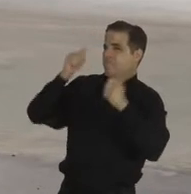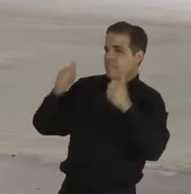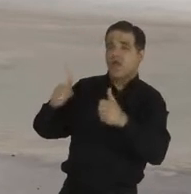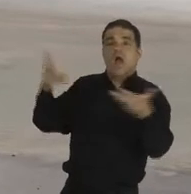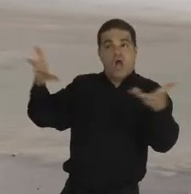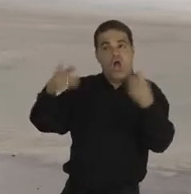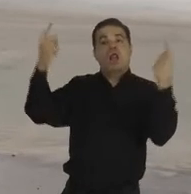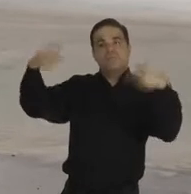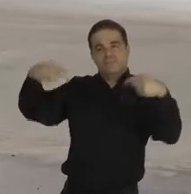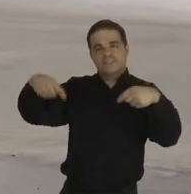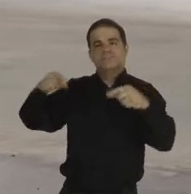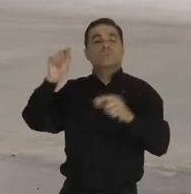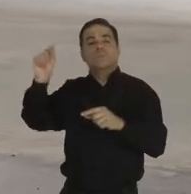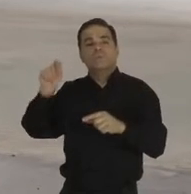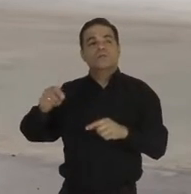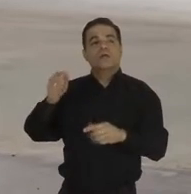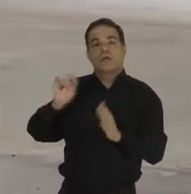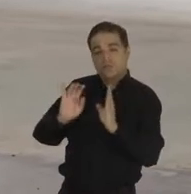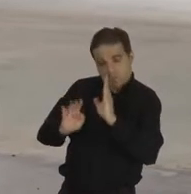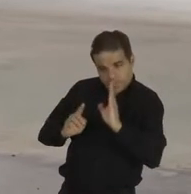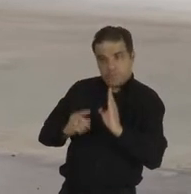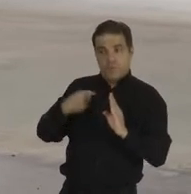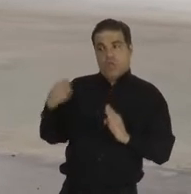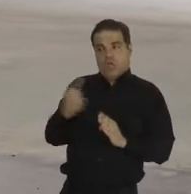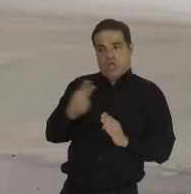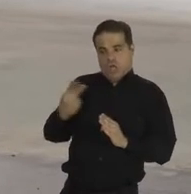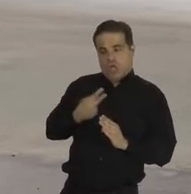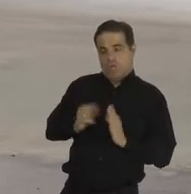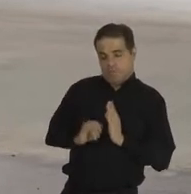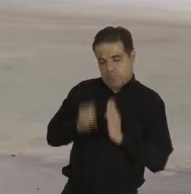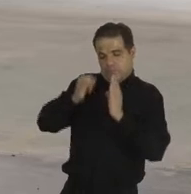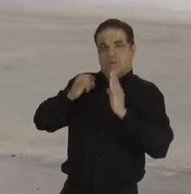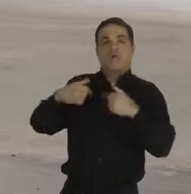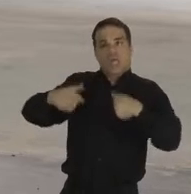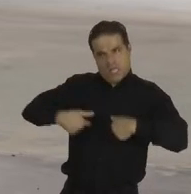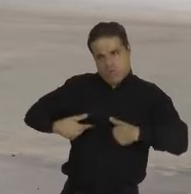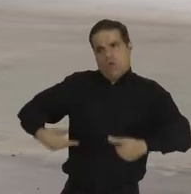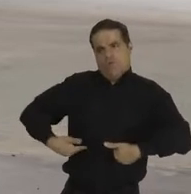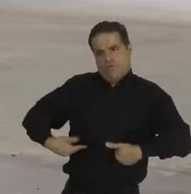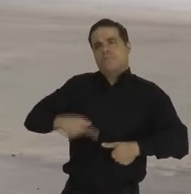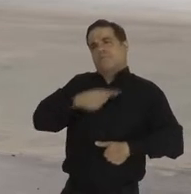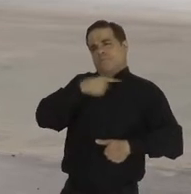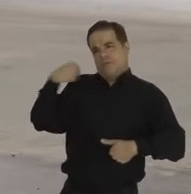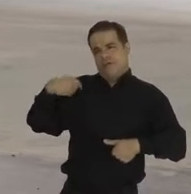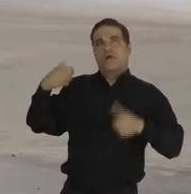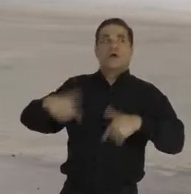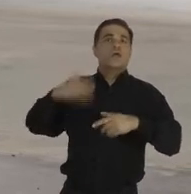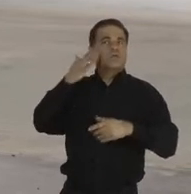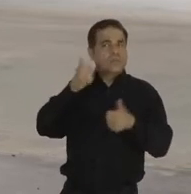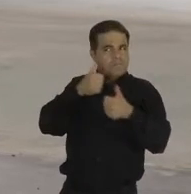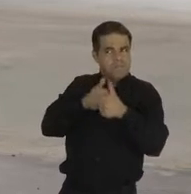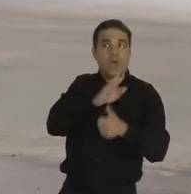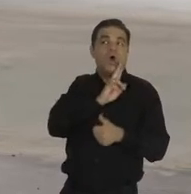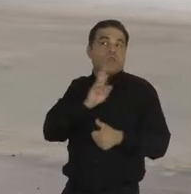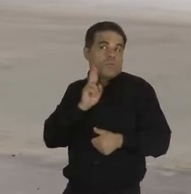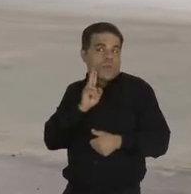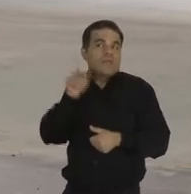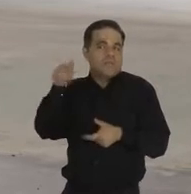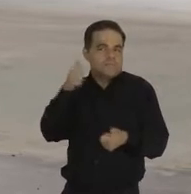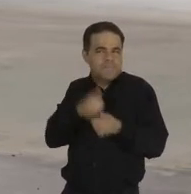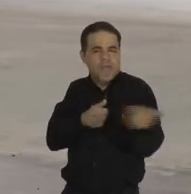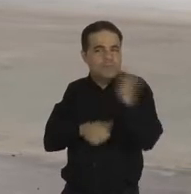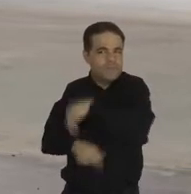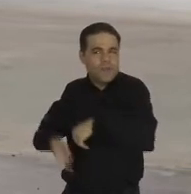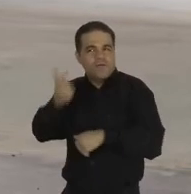gente precisa né recarregar as nossas de baterias também afinal de contas estou morrendo de fome e eu já sei que tem um restaurante orgânico aqui perto